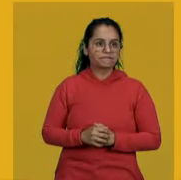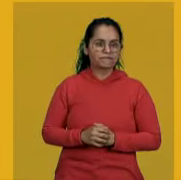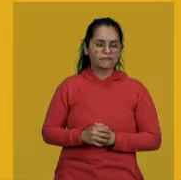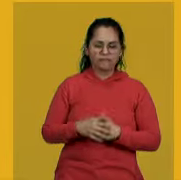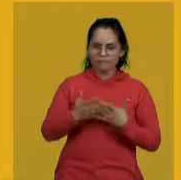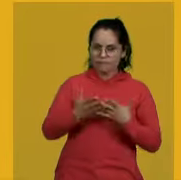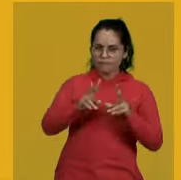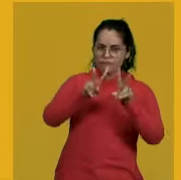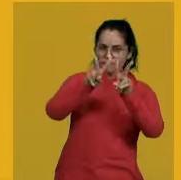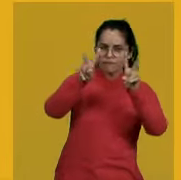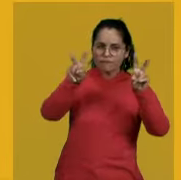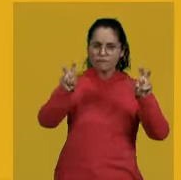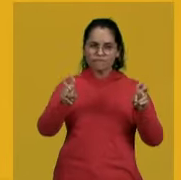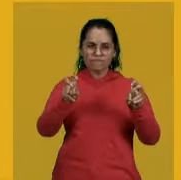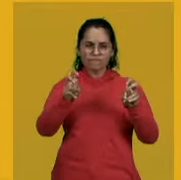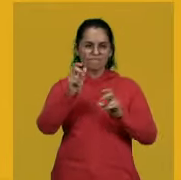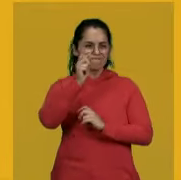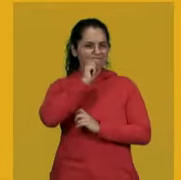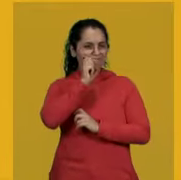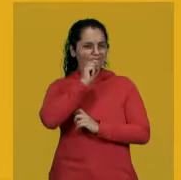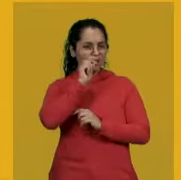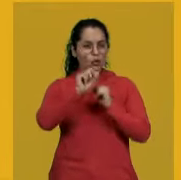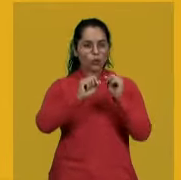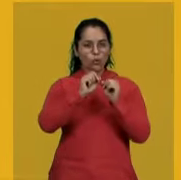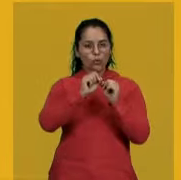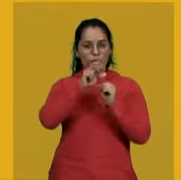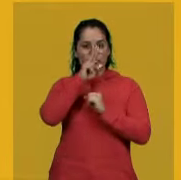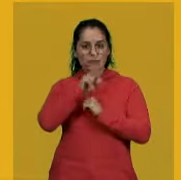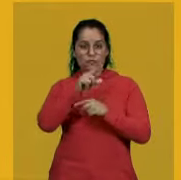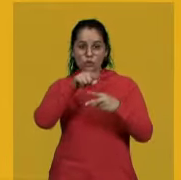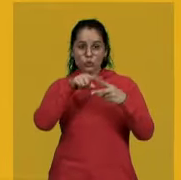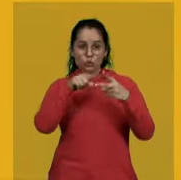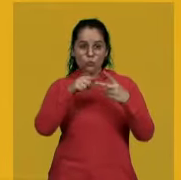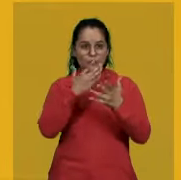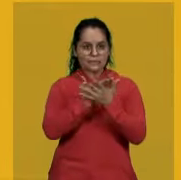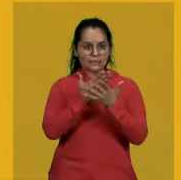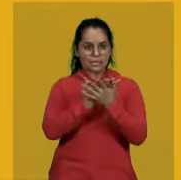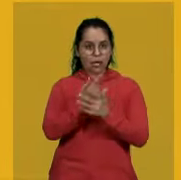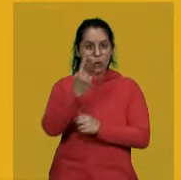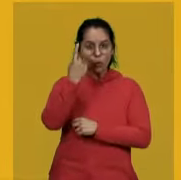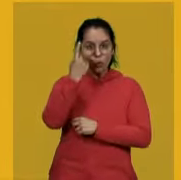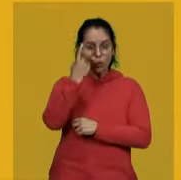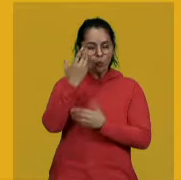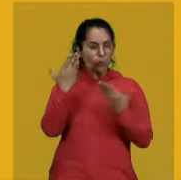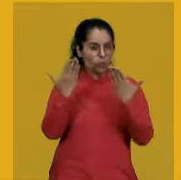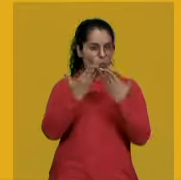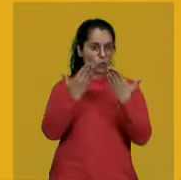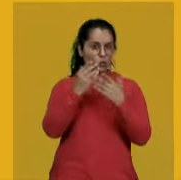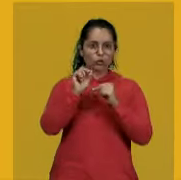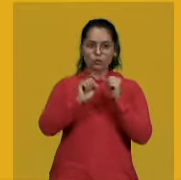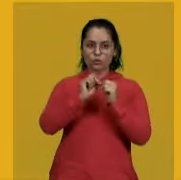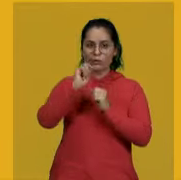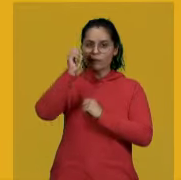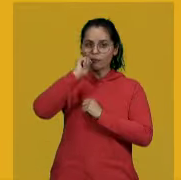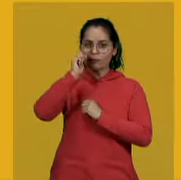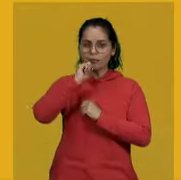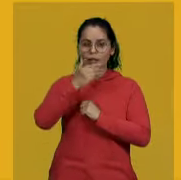Essa temática drogas, ela será vista em 2 aulas. Nós estudaremos hoje sobre as